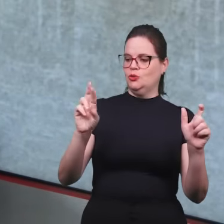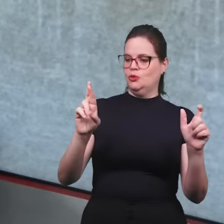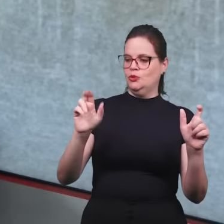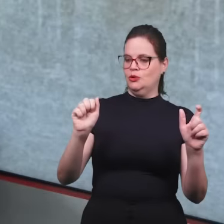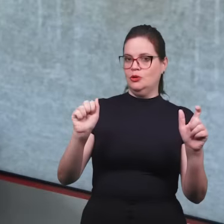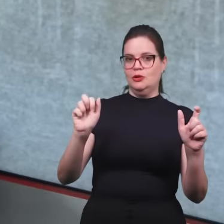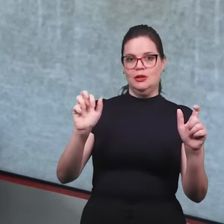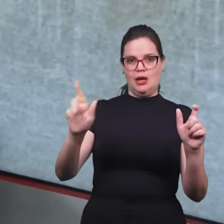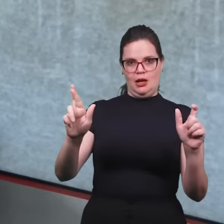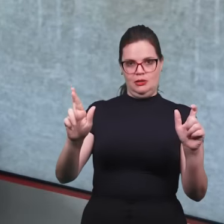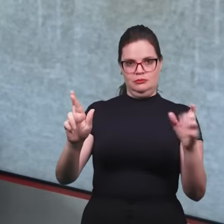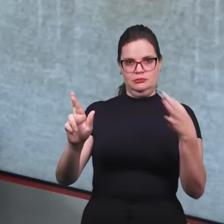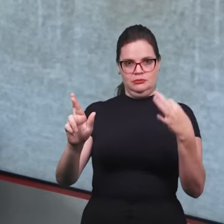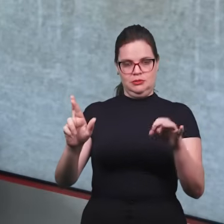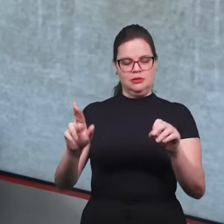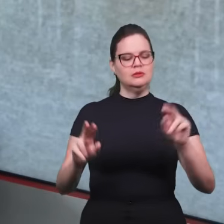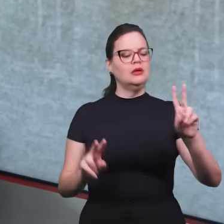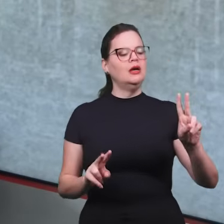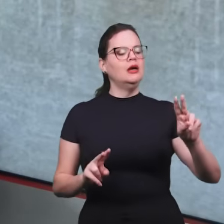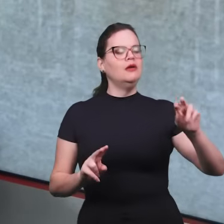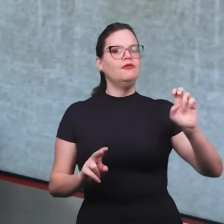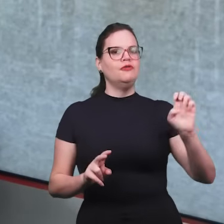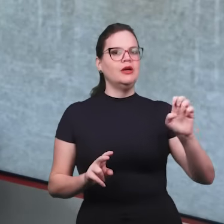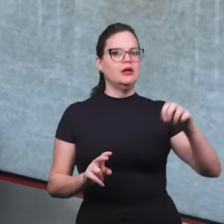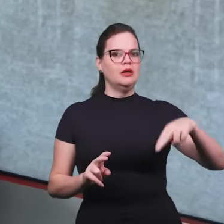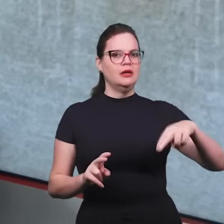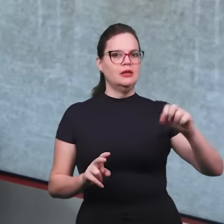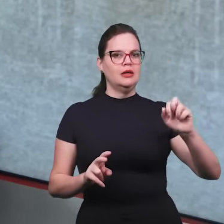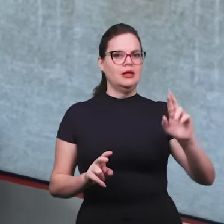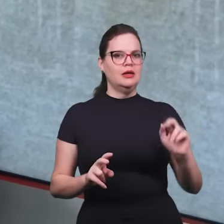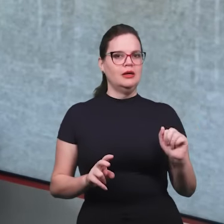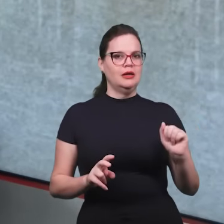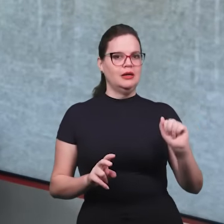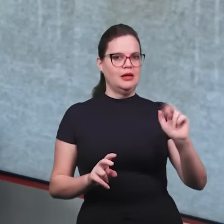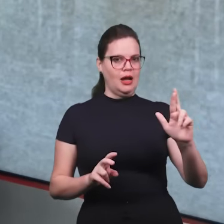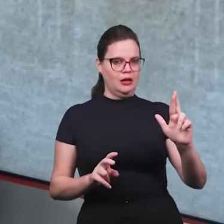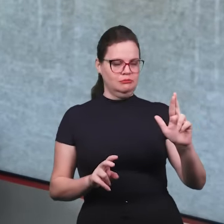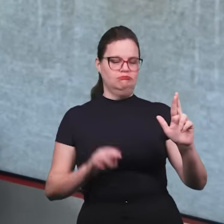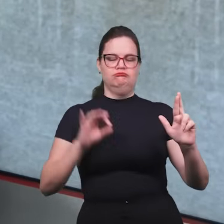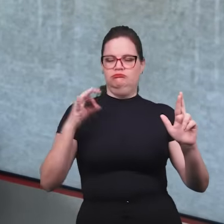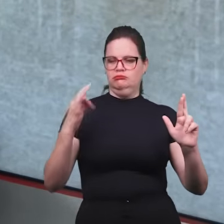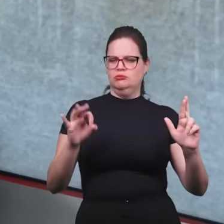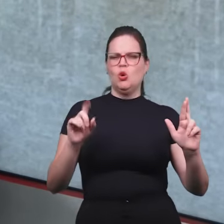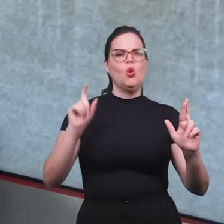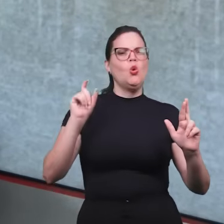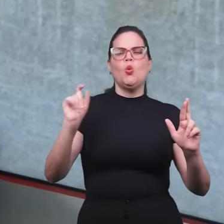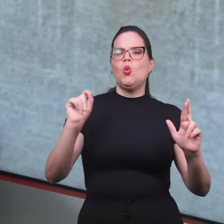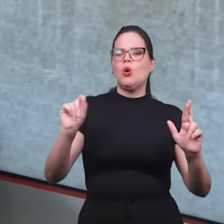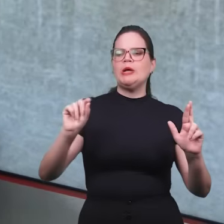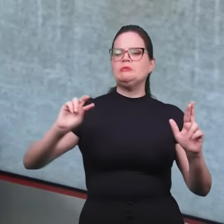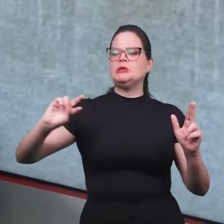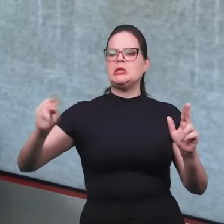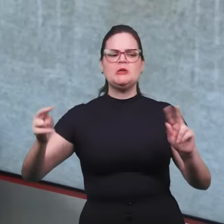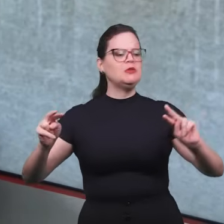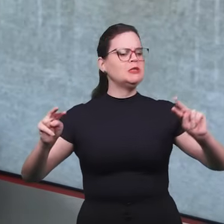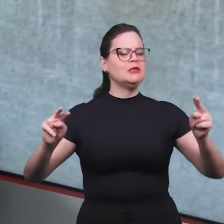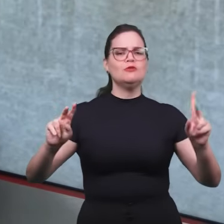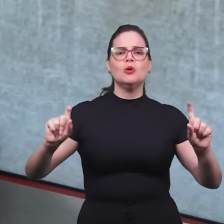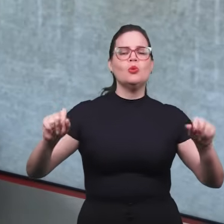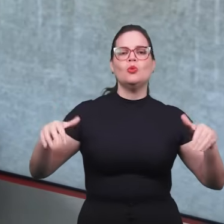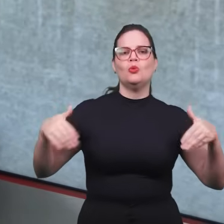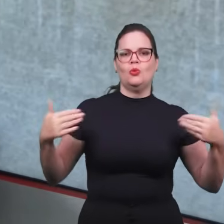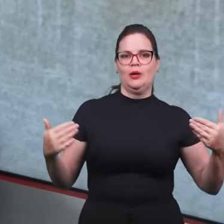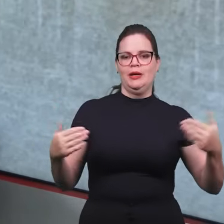venerar? E o que as pessoas dizem sobre isto? E mais, o que a Bíblia afirma sobre